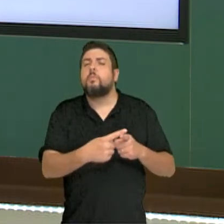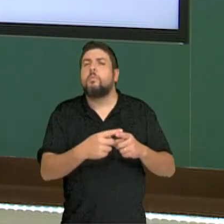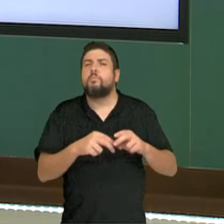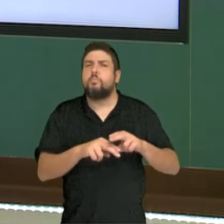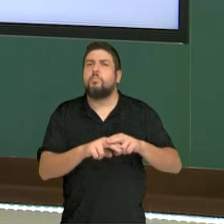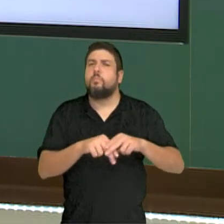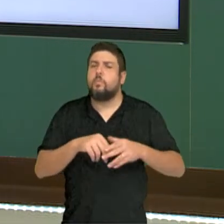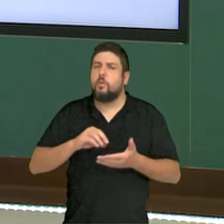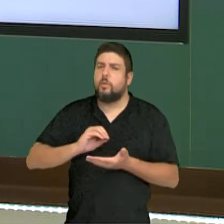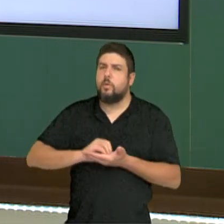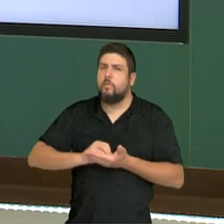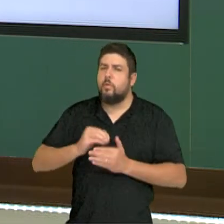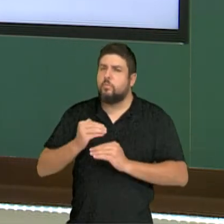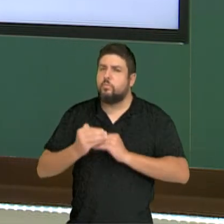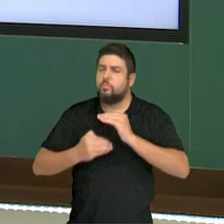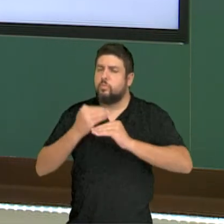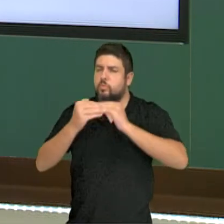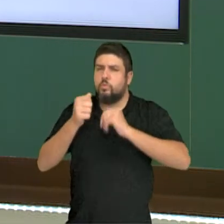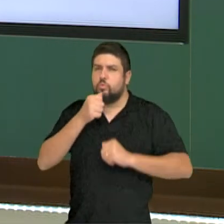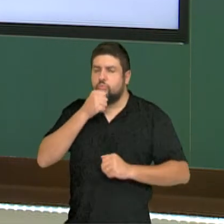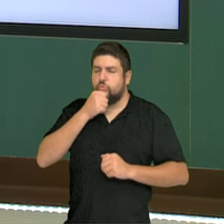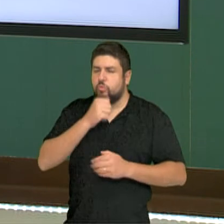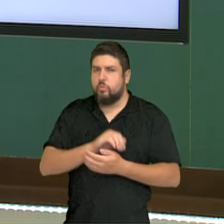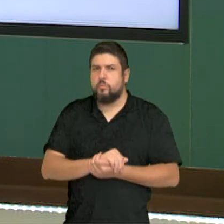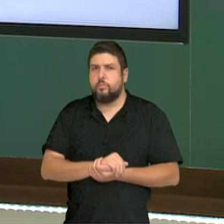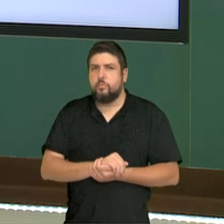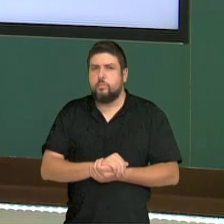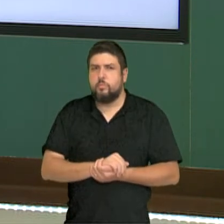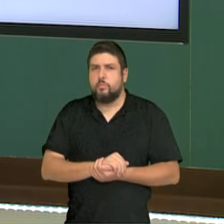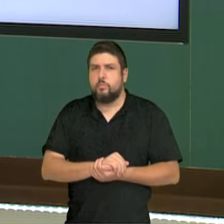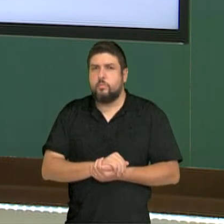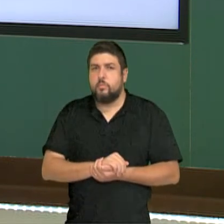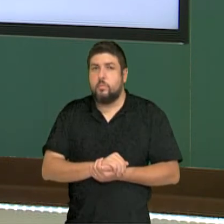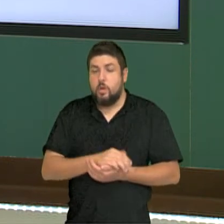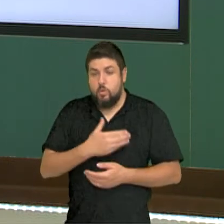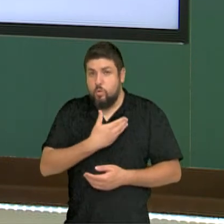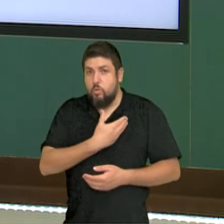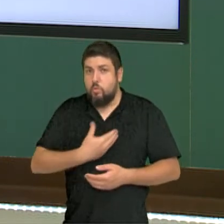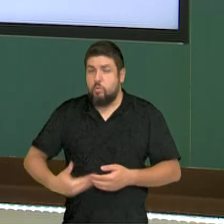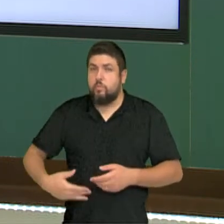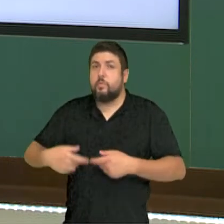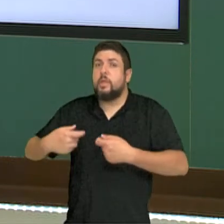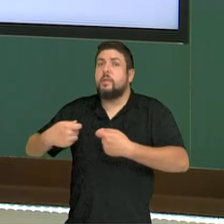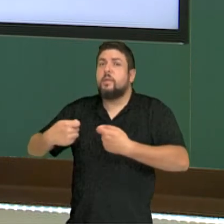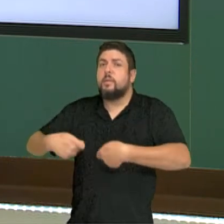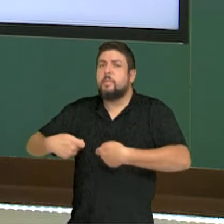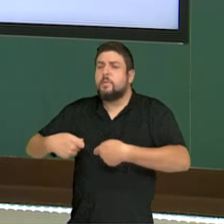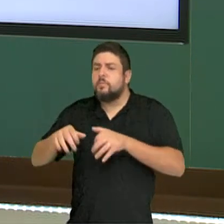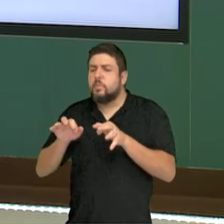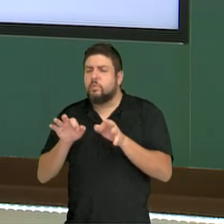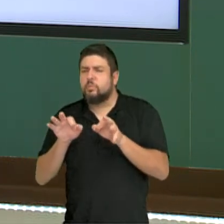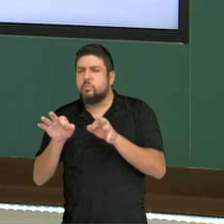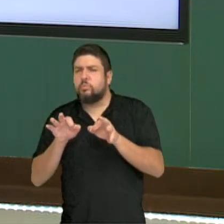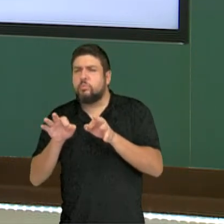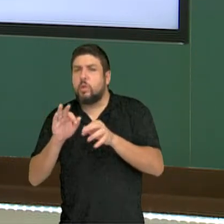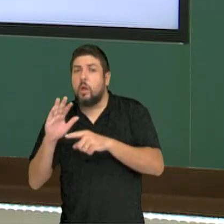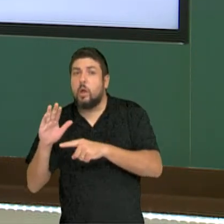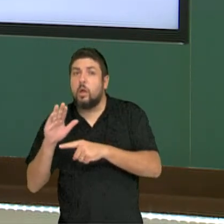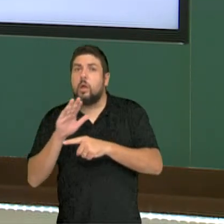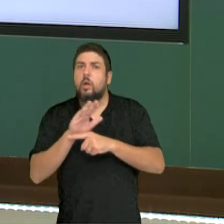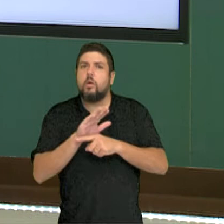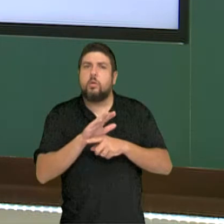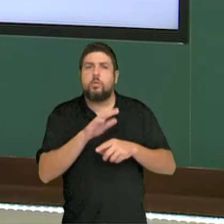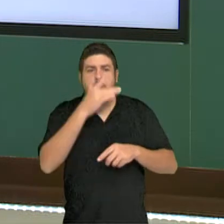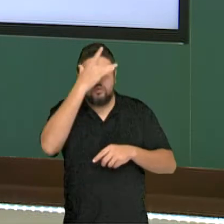subdesenvolvimento tá E que os governantes deveriam achar meios para auxiliar as pessoas